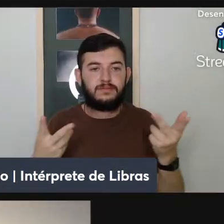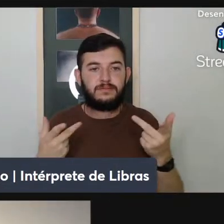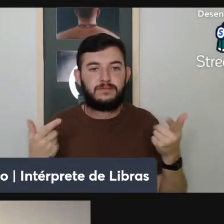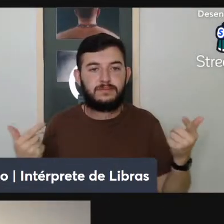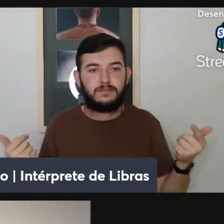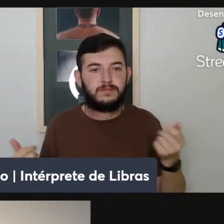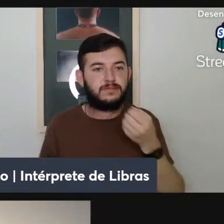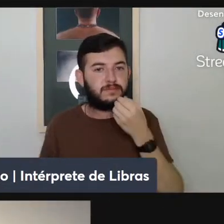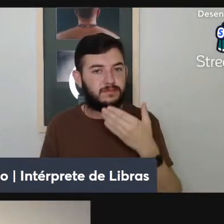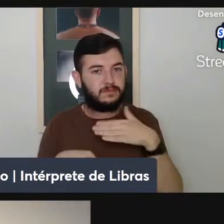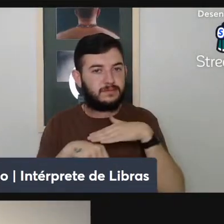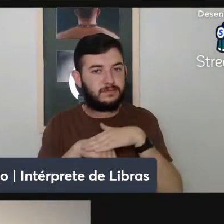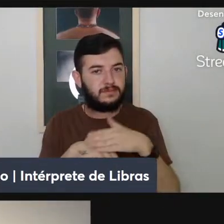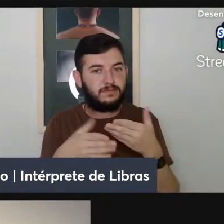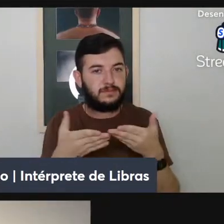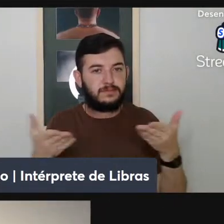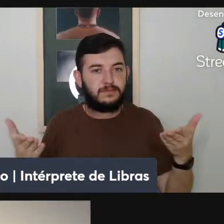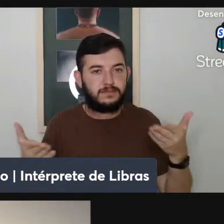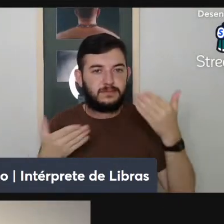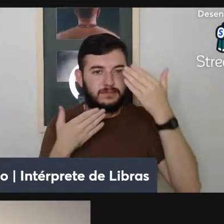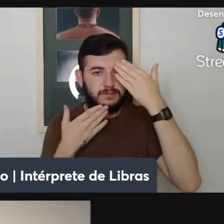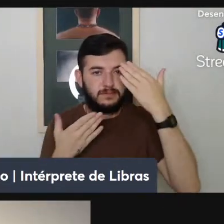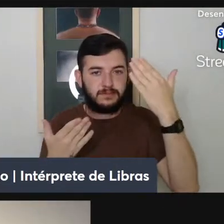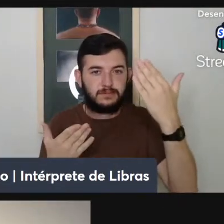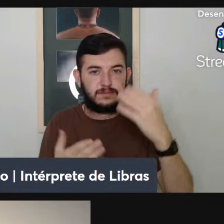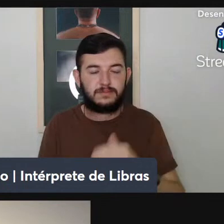todos e a todas. Muito obrigada.